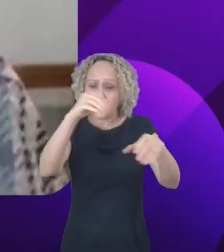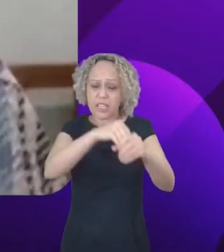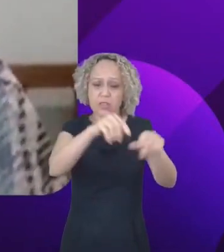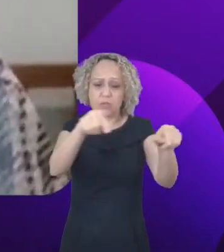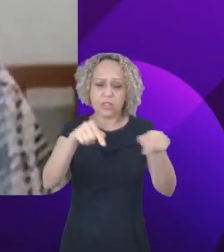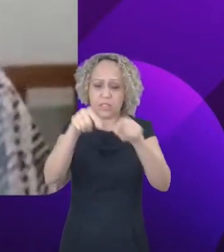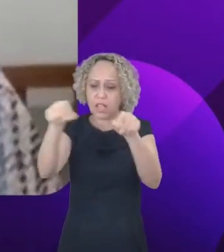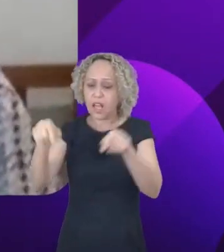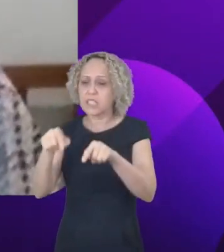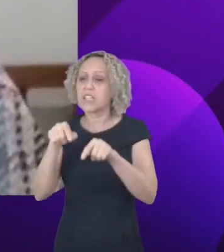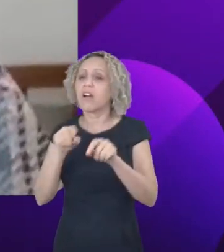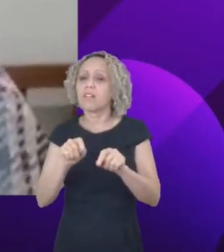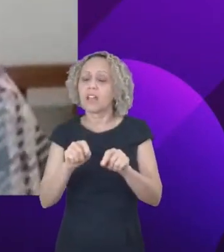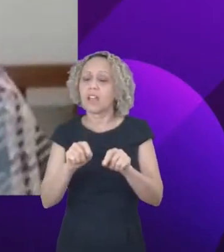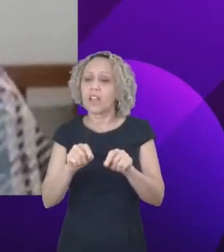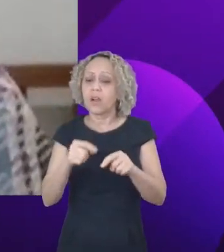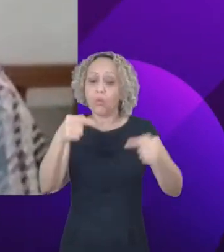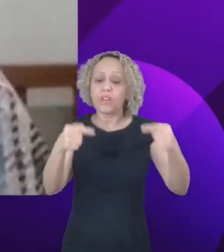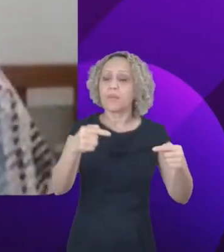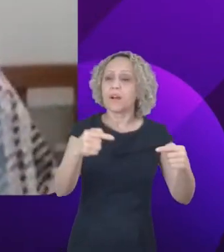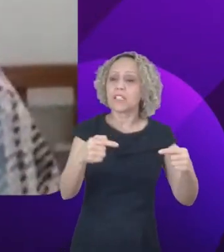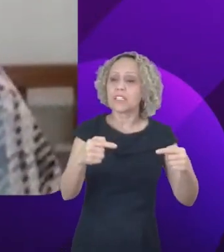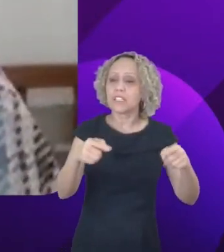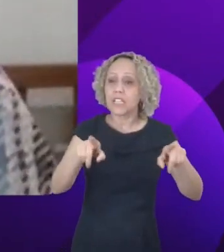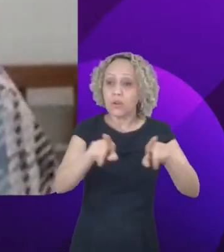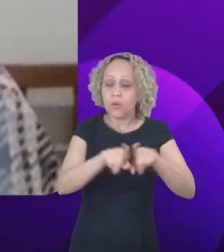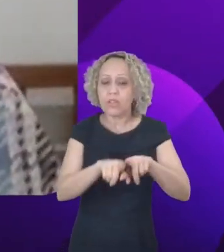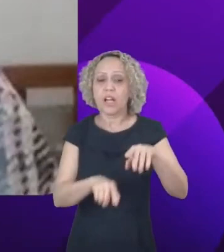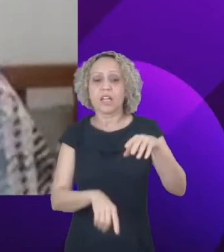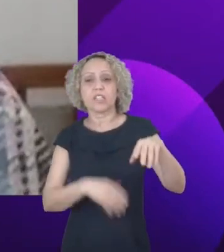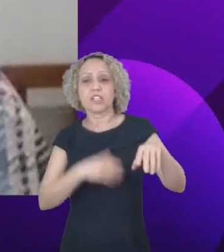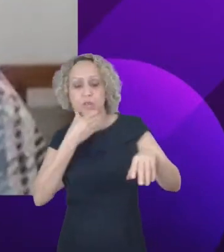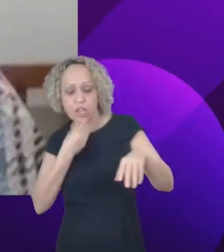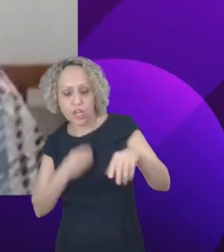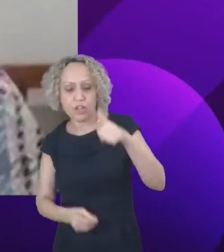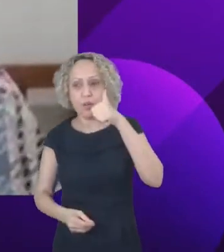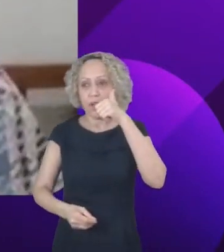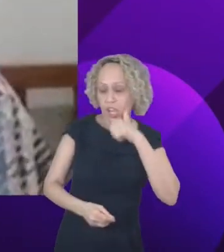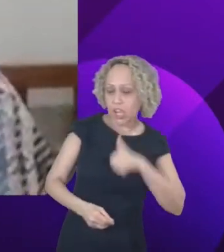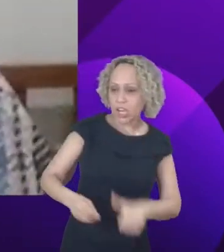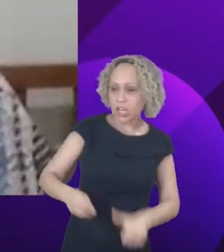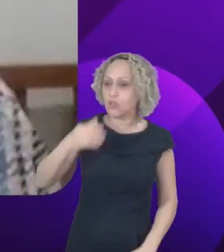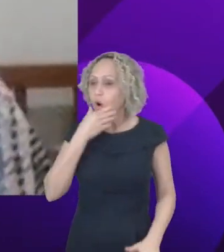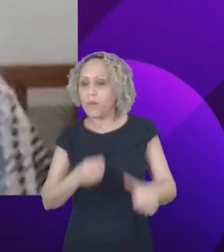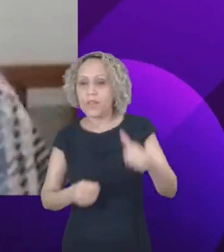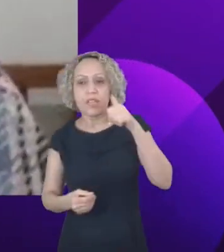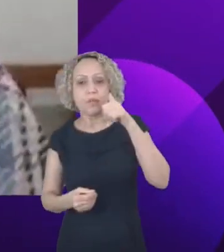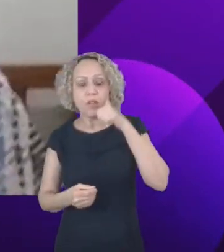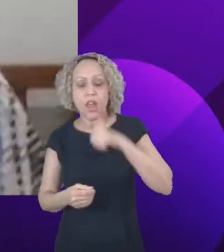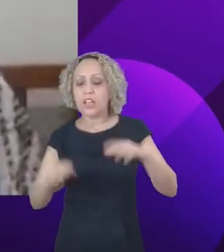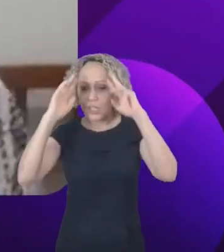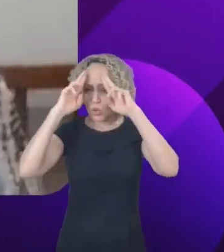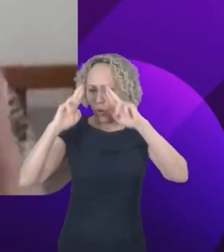o debate da igualdade de gênero, da igualdade entre meninos e meninas, da igualdade entre homens e mulheres e do